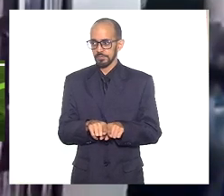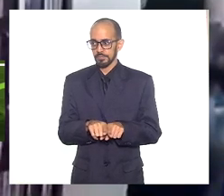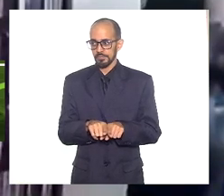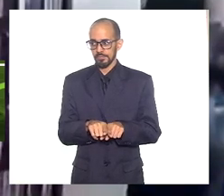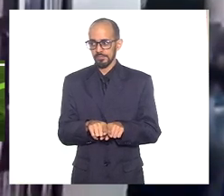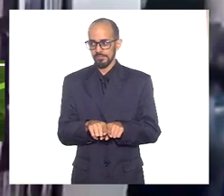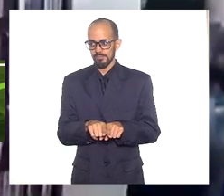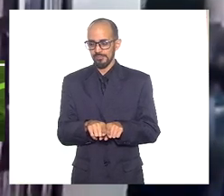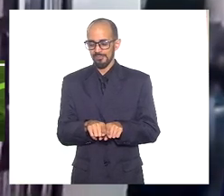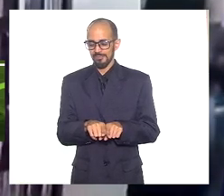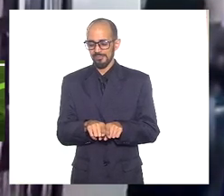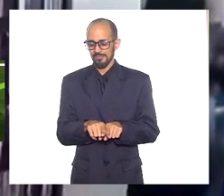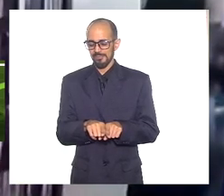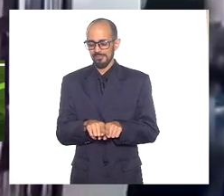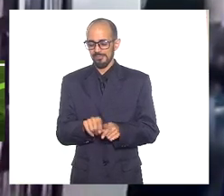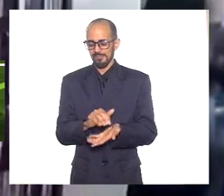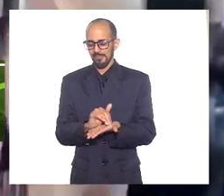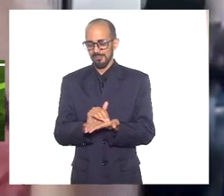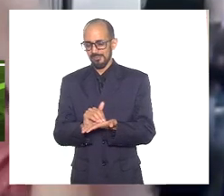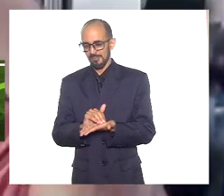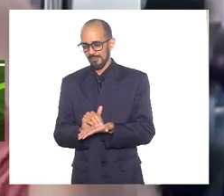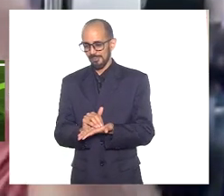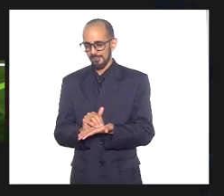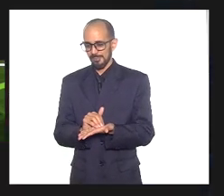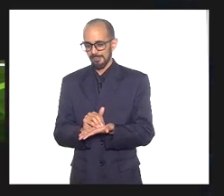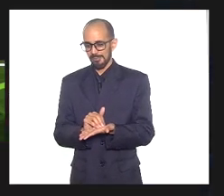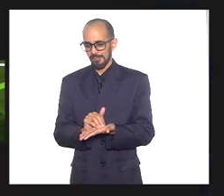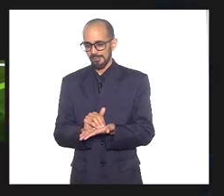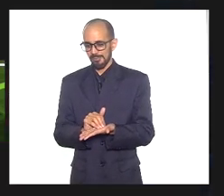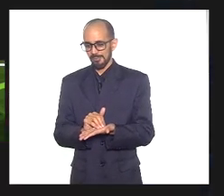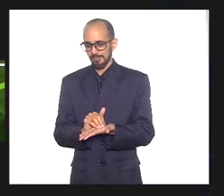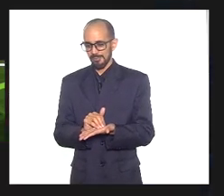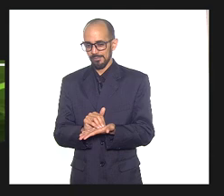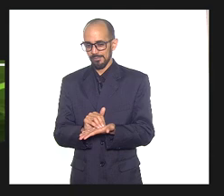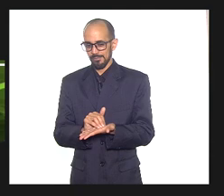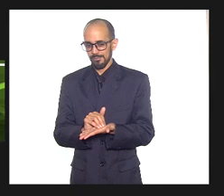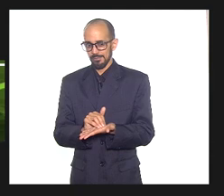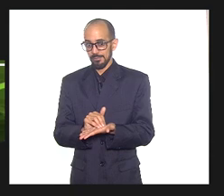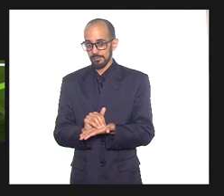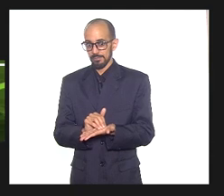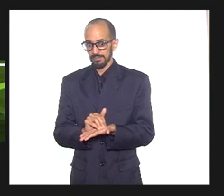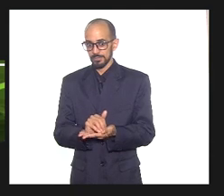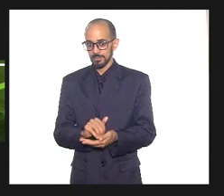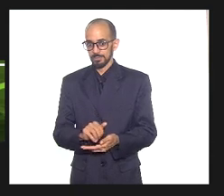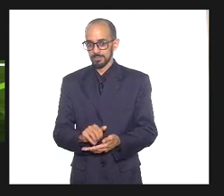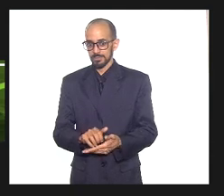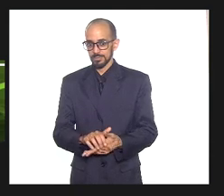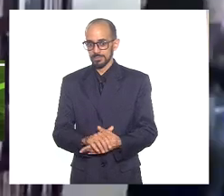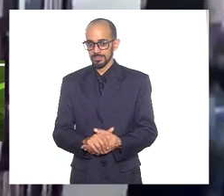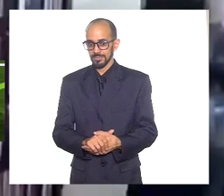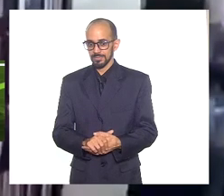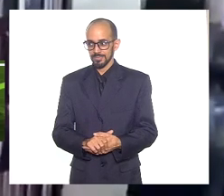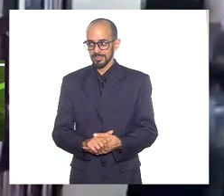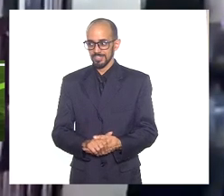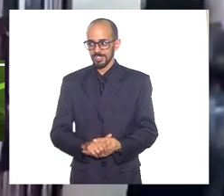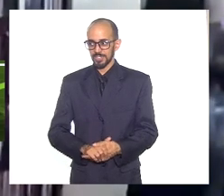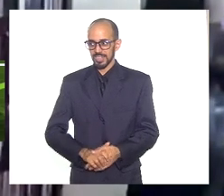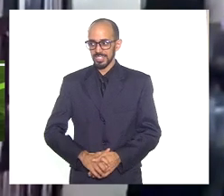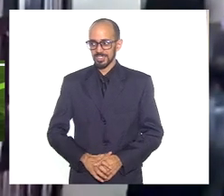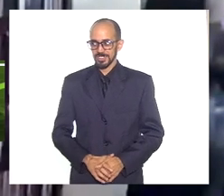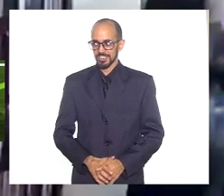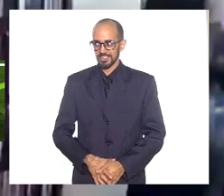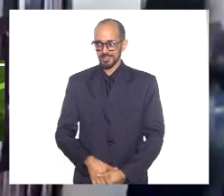E o secretário... Já falei o negócio do risco fiscal, só para você aí. Secretário Nelson,